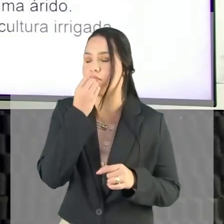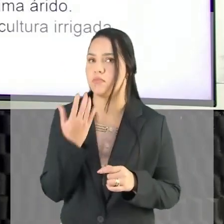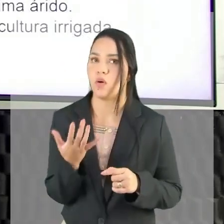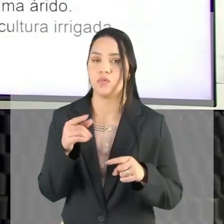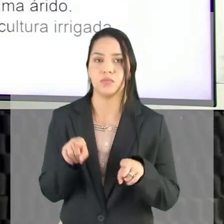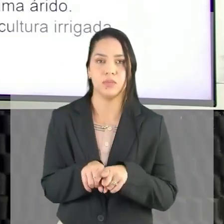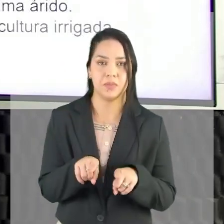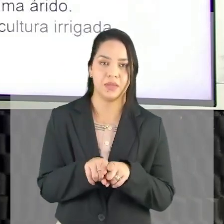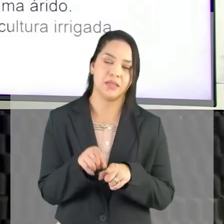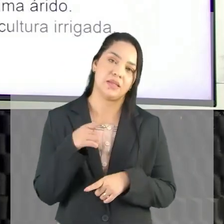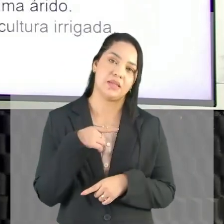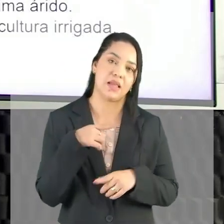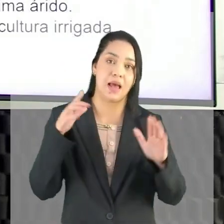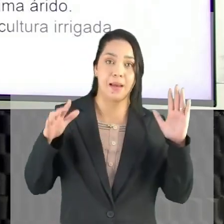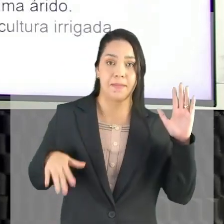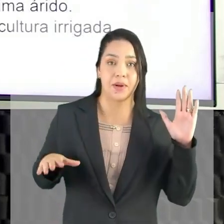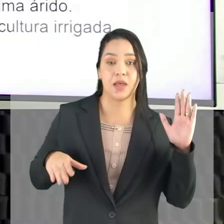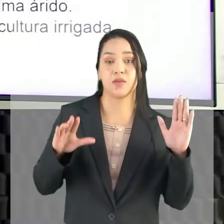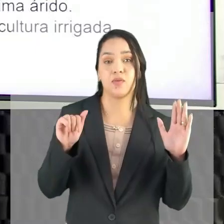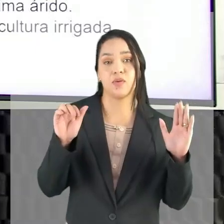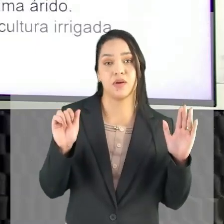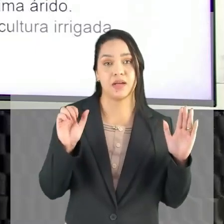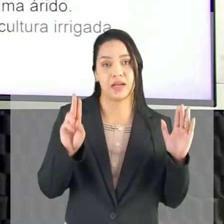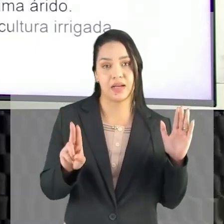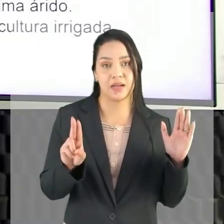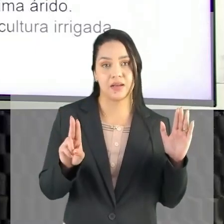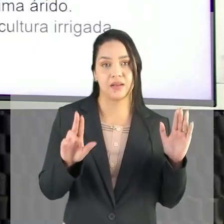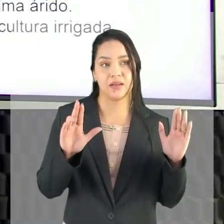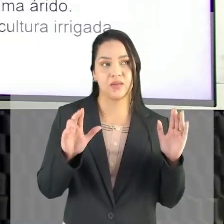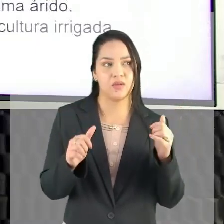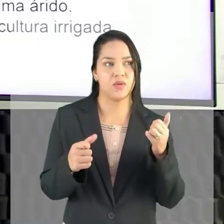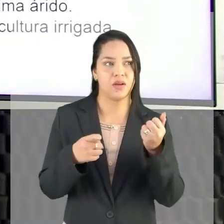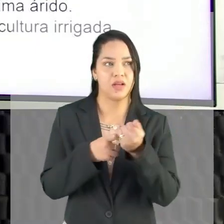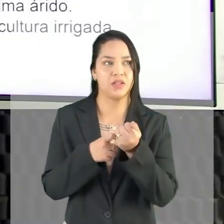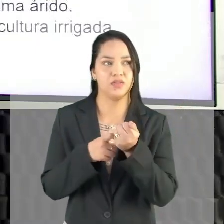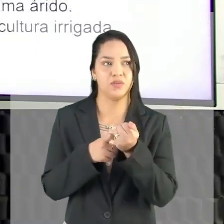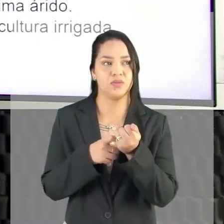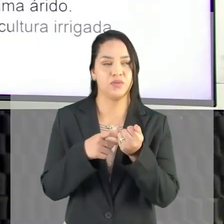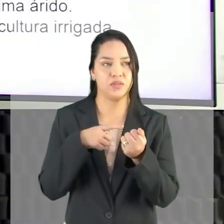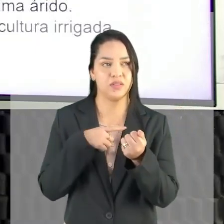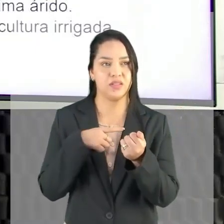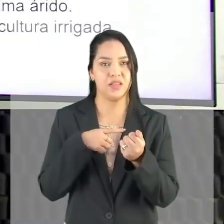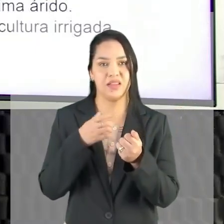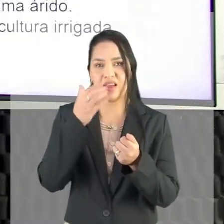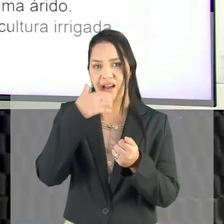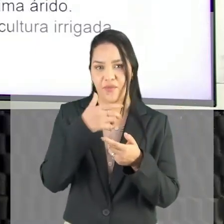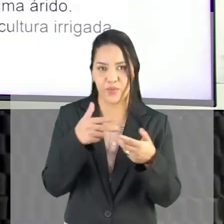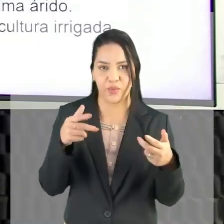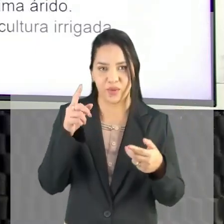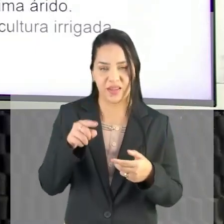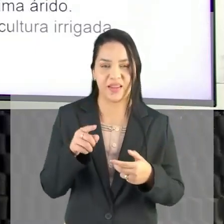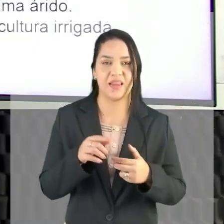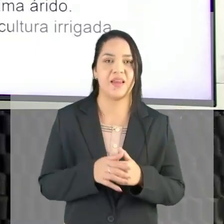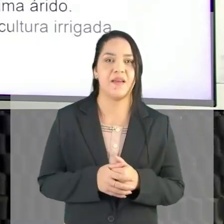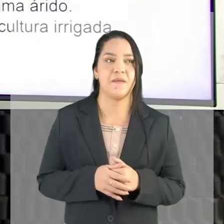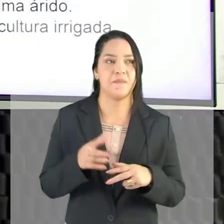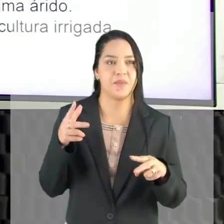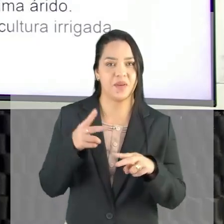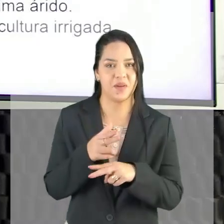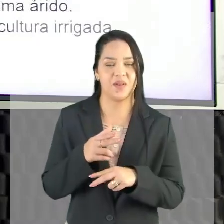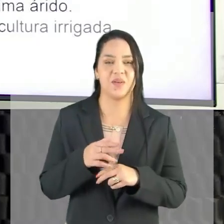que é exatamente a Praia do Cacau. Na verdade, a Praia do Caju. Eu falhei na fruta. Corta